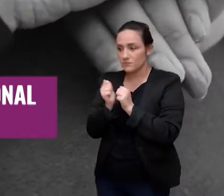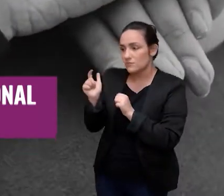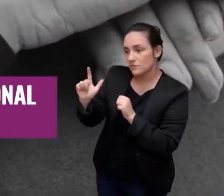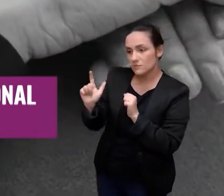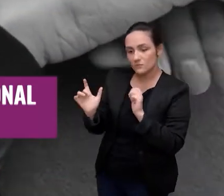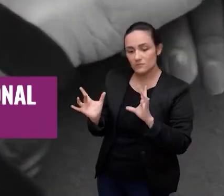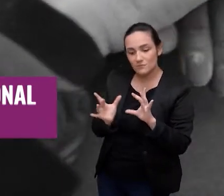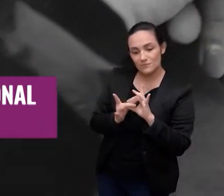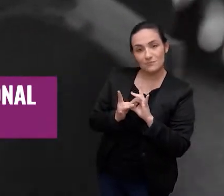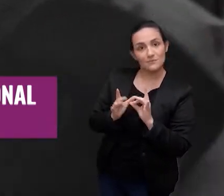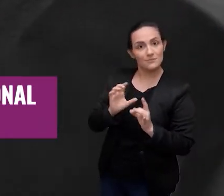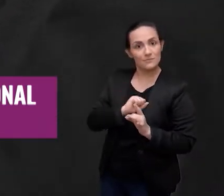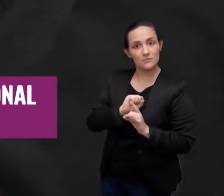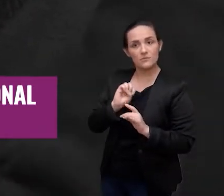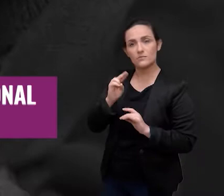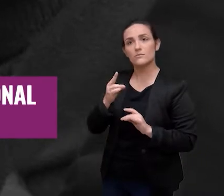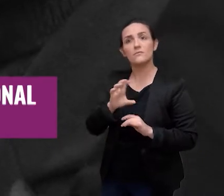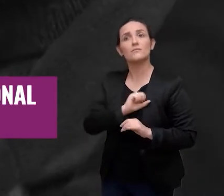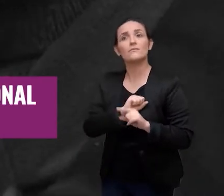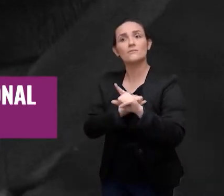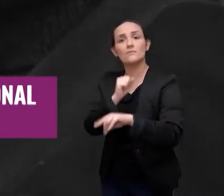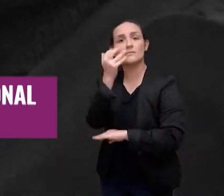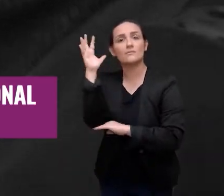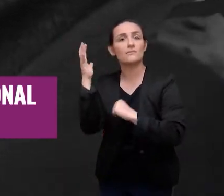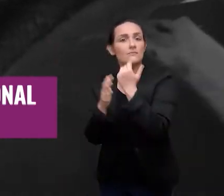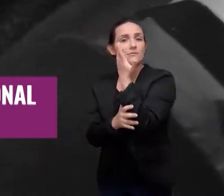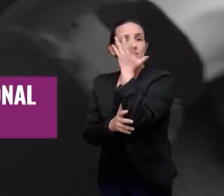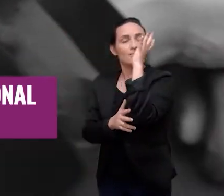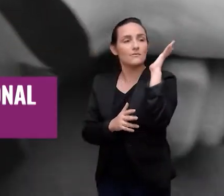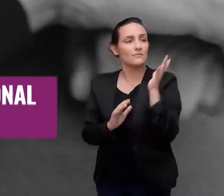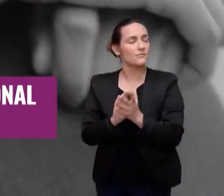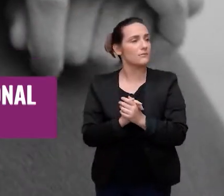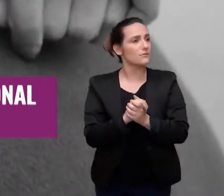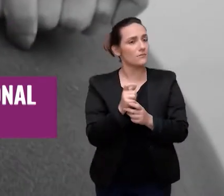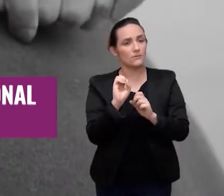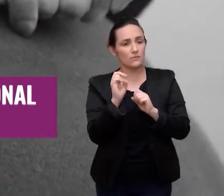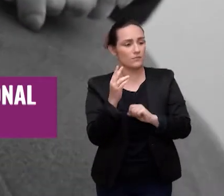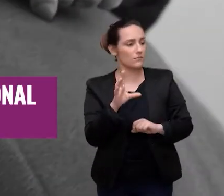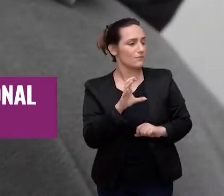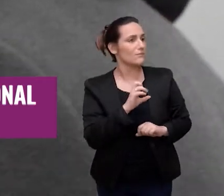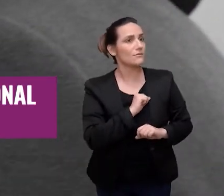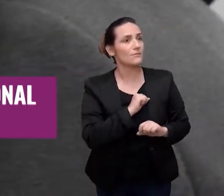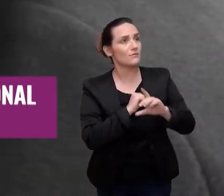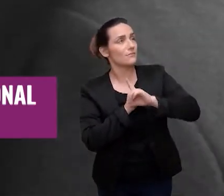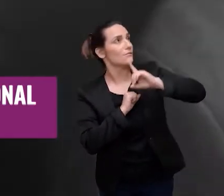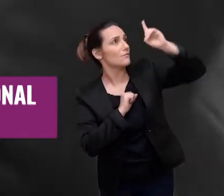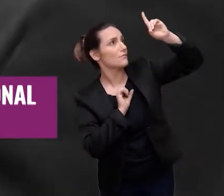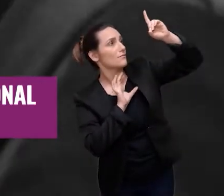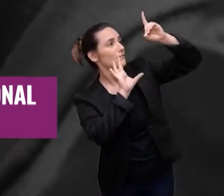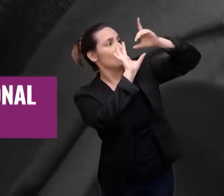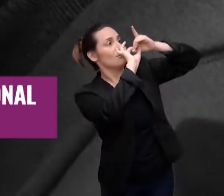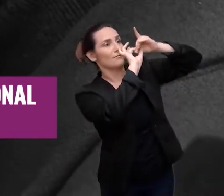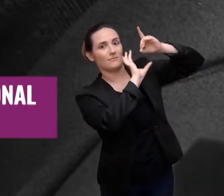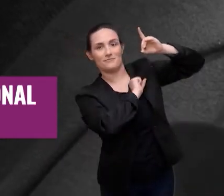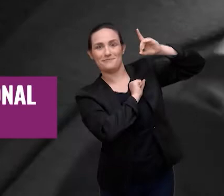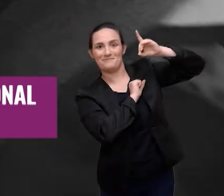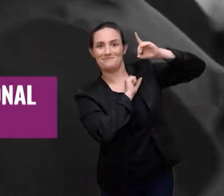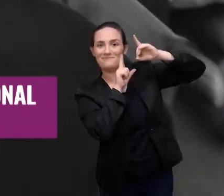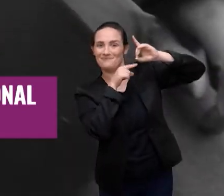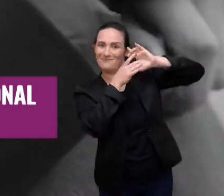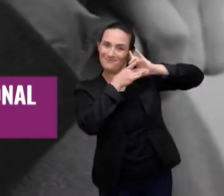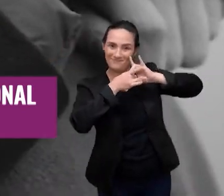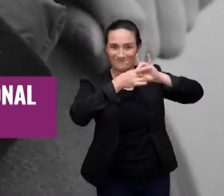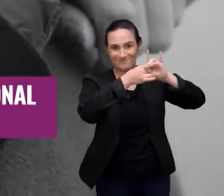Deus, né? Então, o amor é esse amálgama, esse alicerce que une as pessoas e